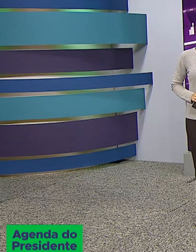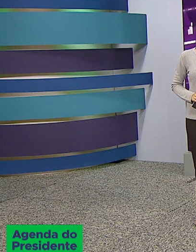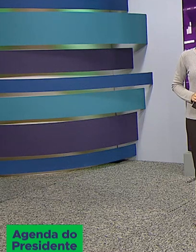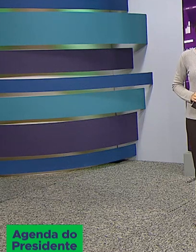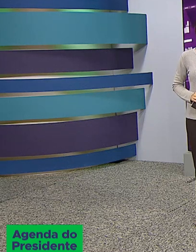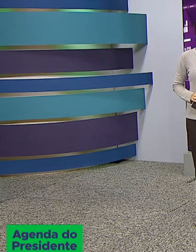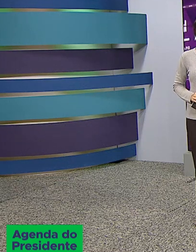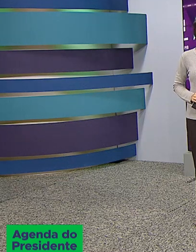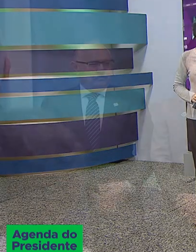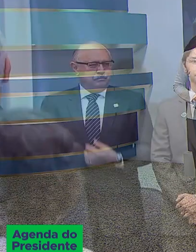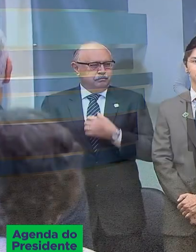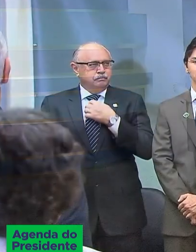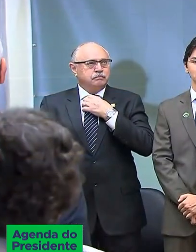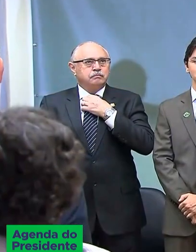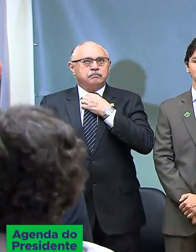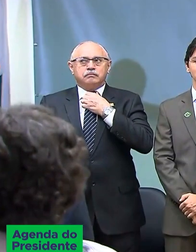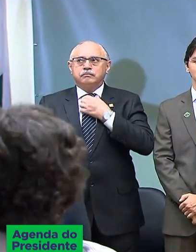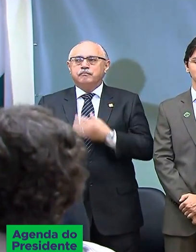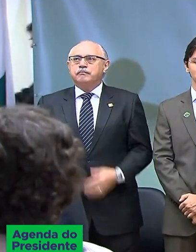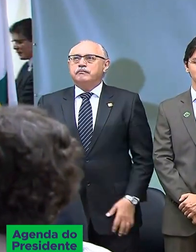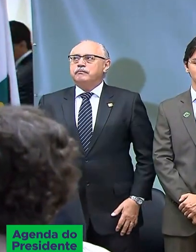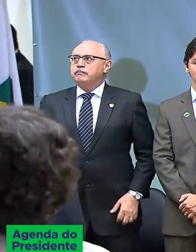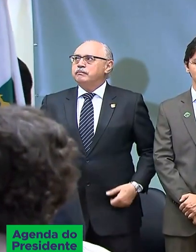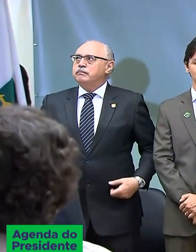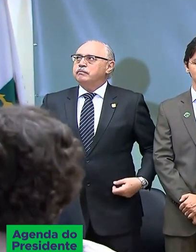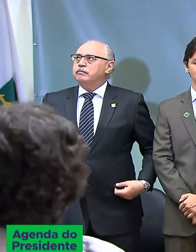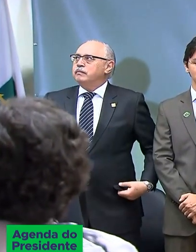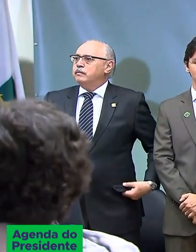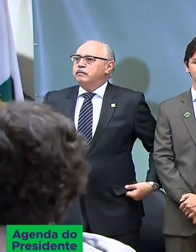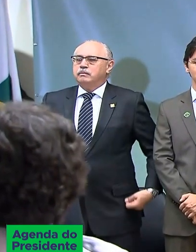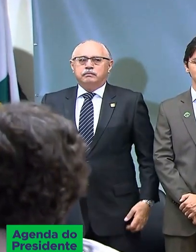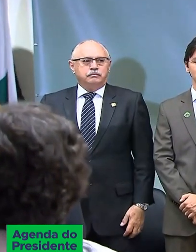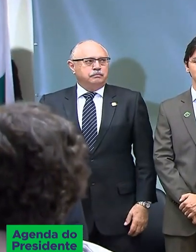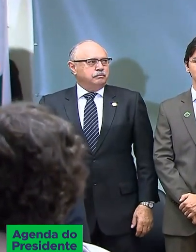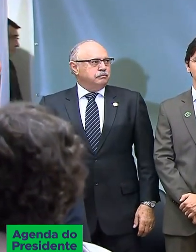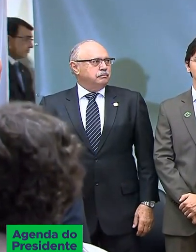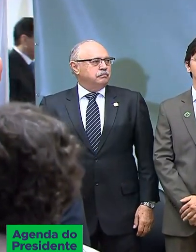Defensor Público-Geral Federal. Vamos acompanhar.